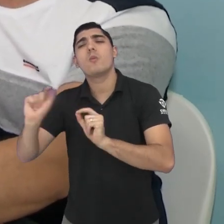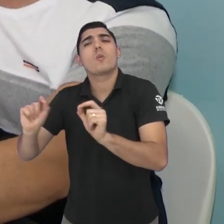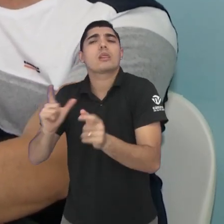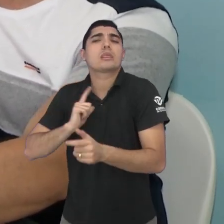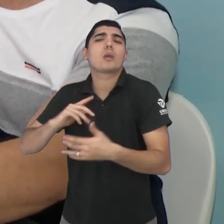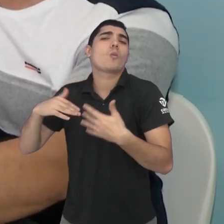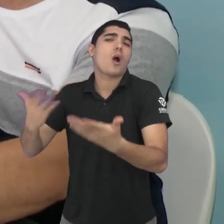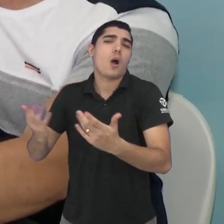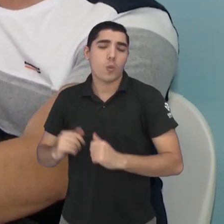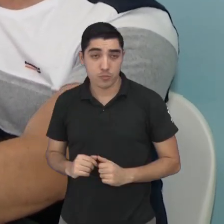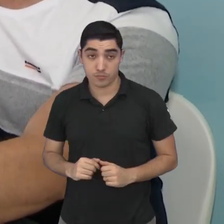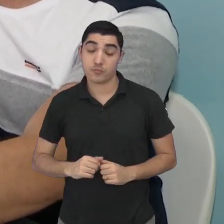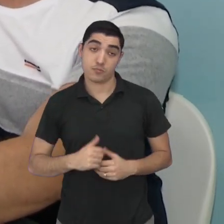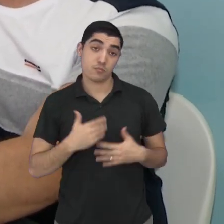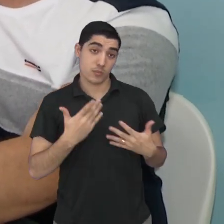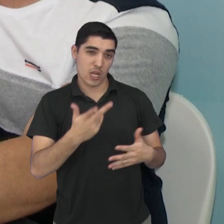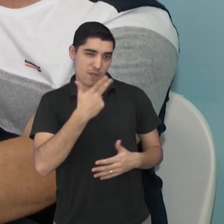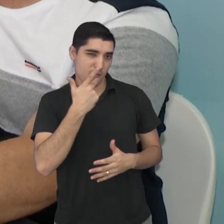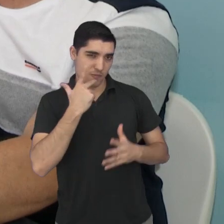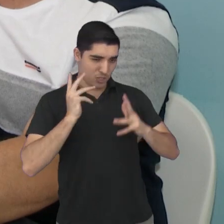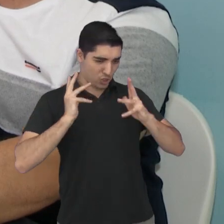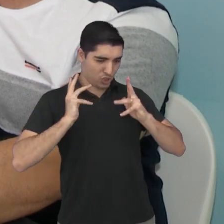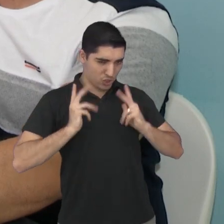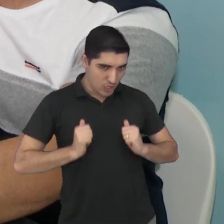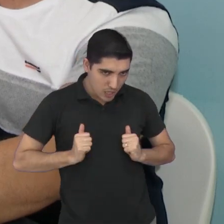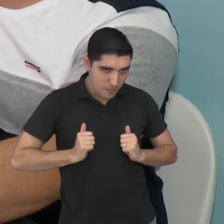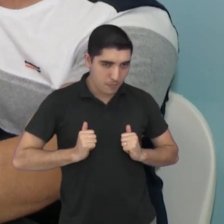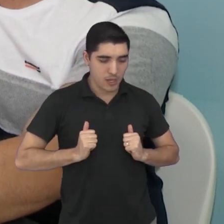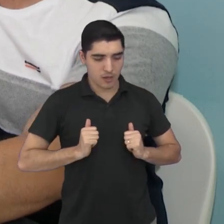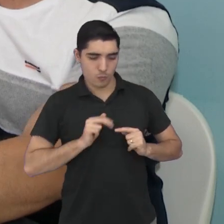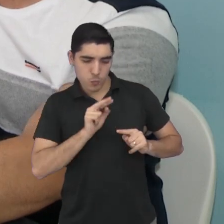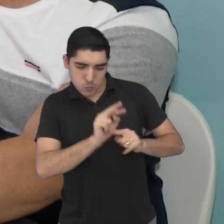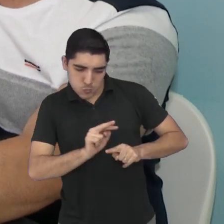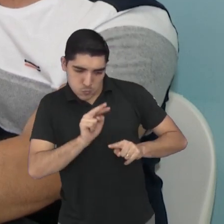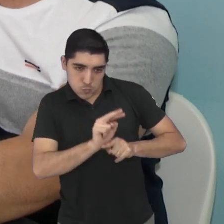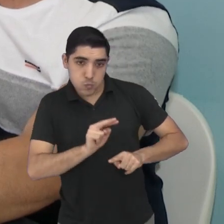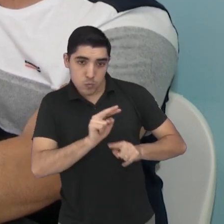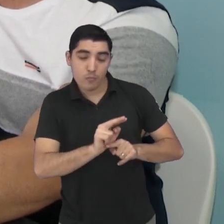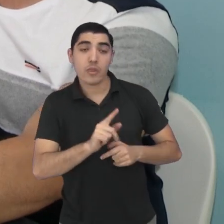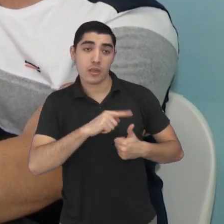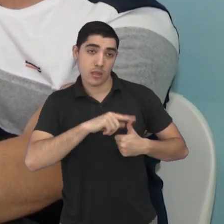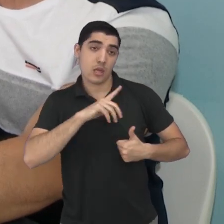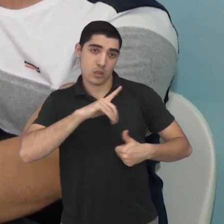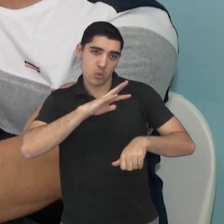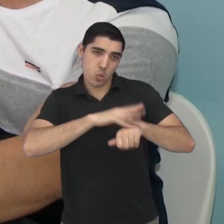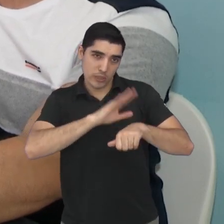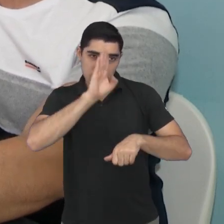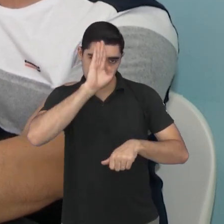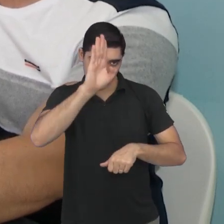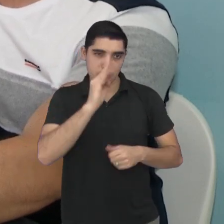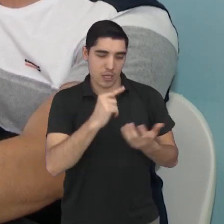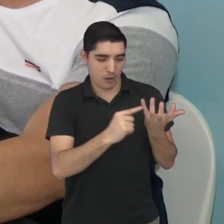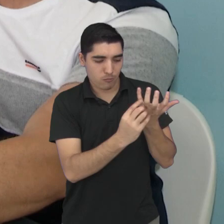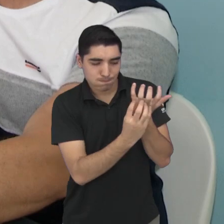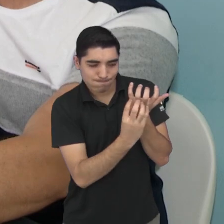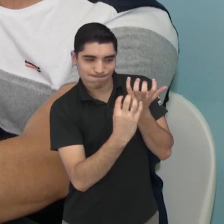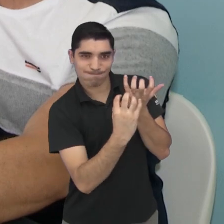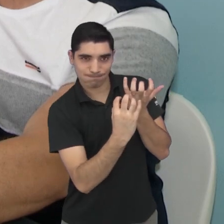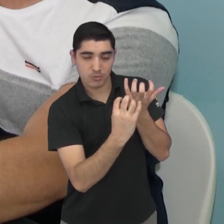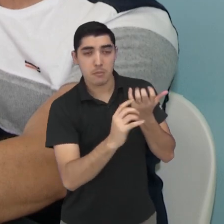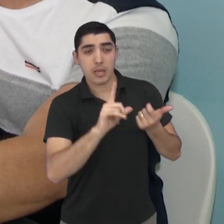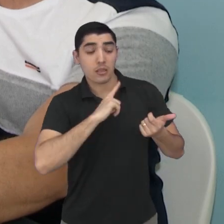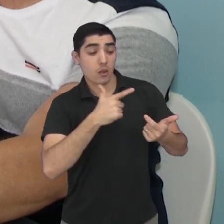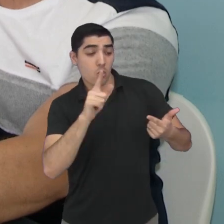animais? Com relação à higiene em si, a doença periodontal é o principal, mas a gente tem muito caso,